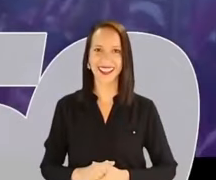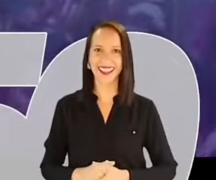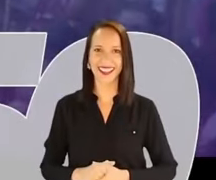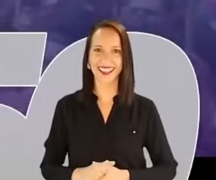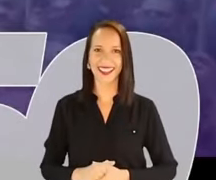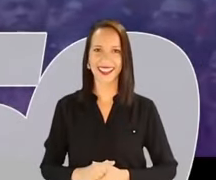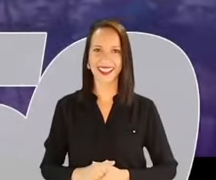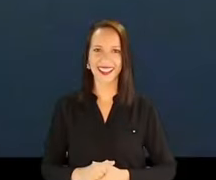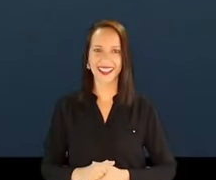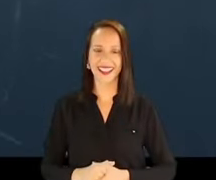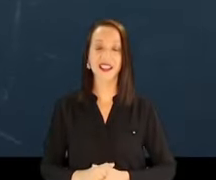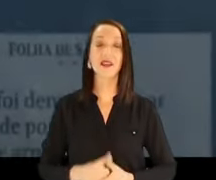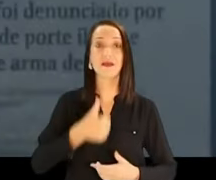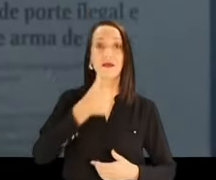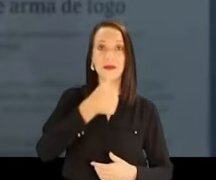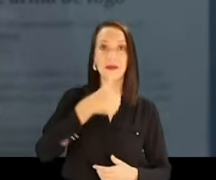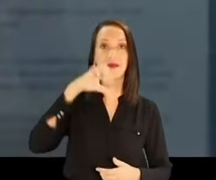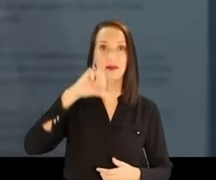50!